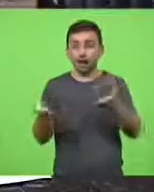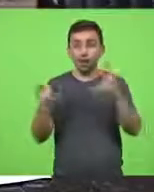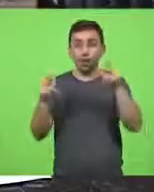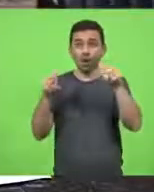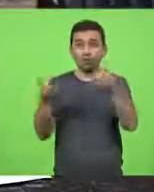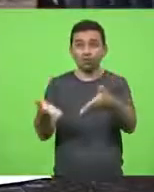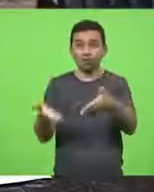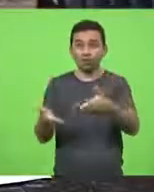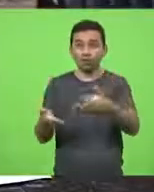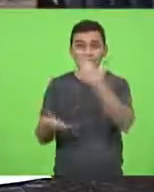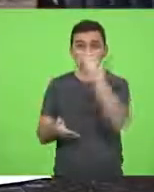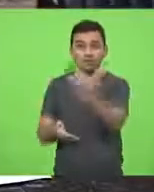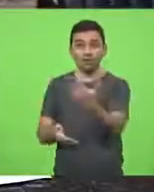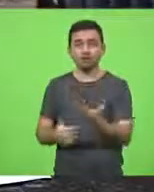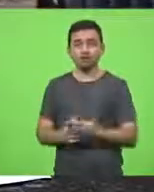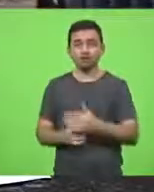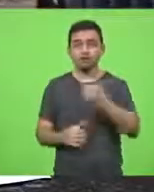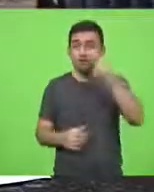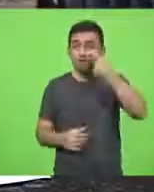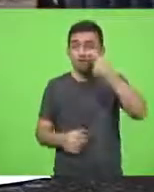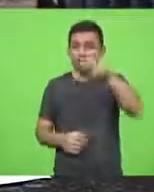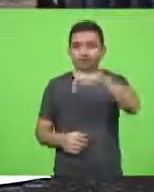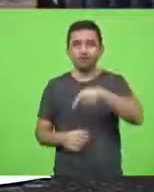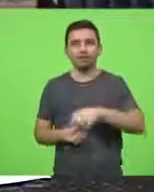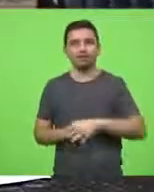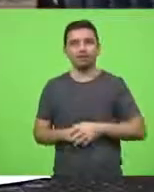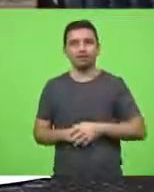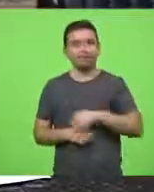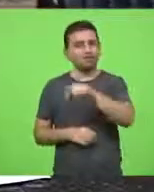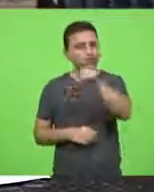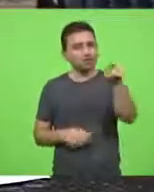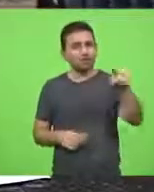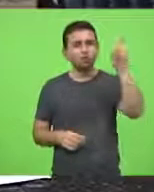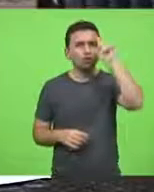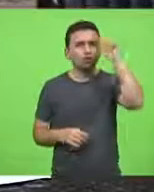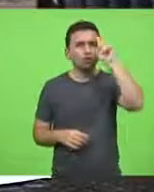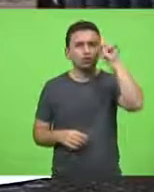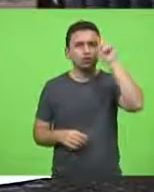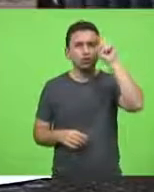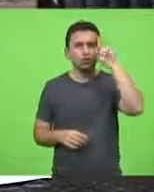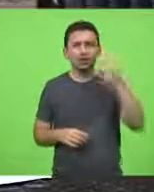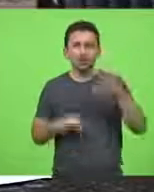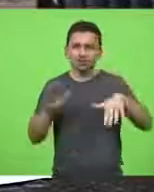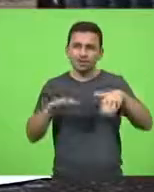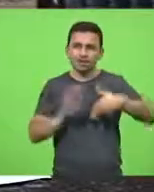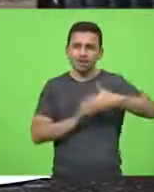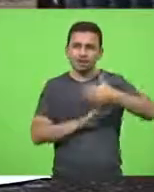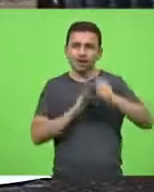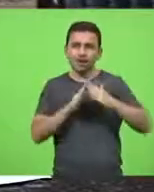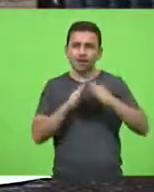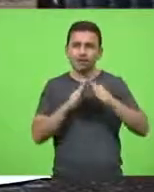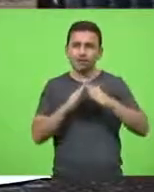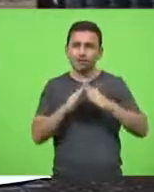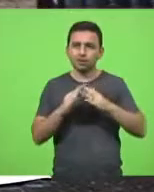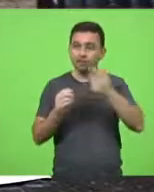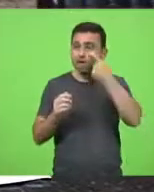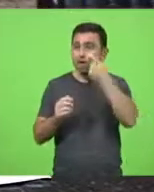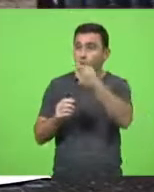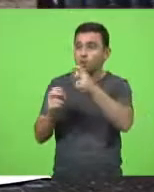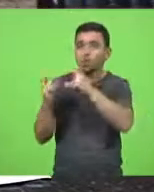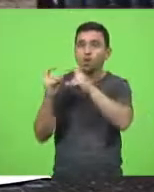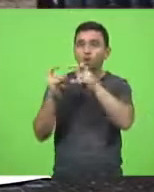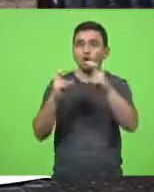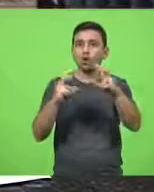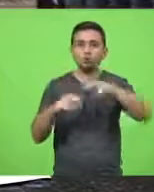nossa frente, na nossa cara. Você passa todo dia, se sai de casa, por um ônibus que está rodando